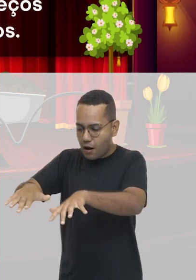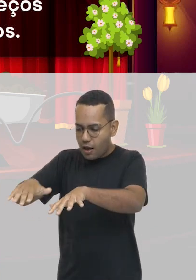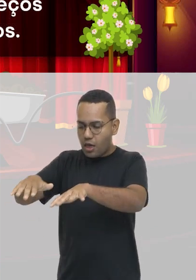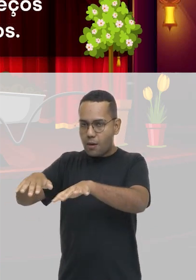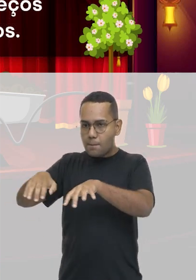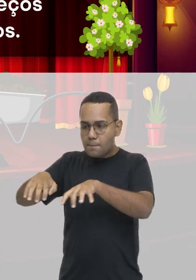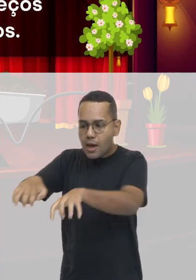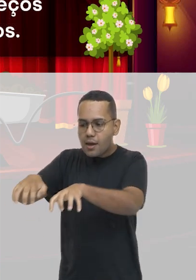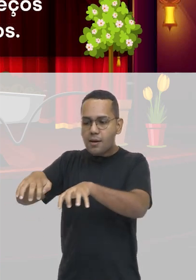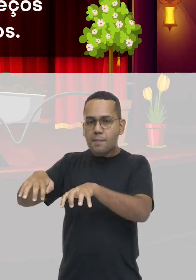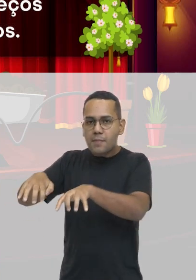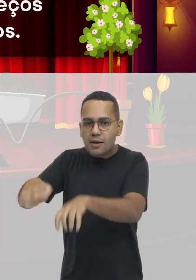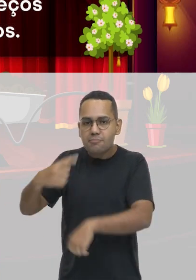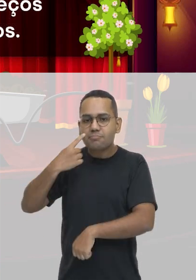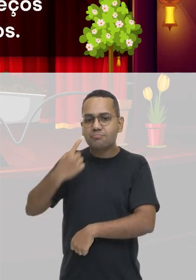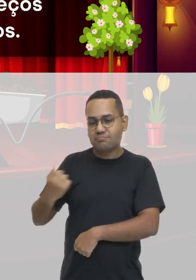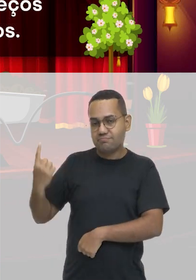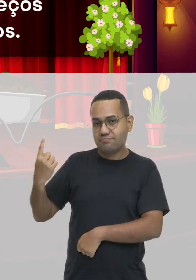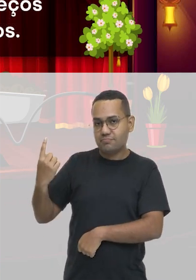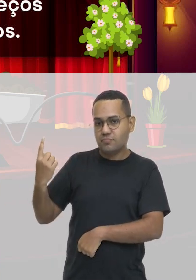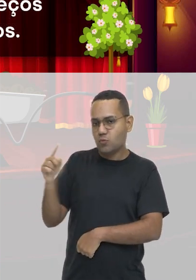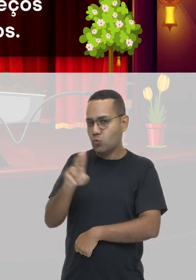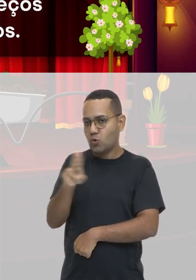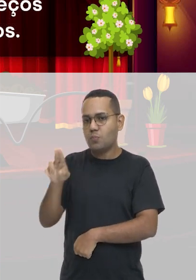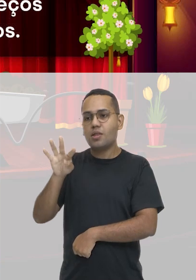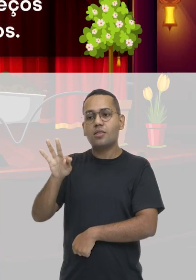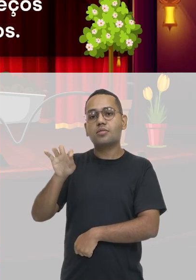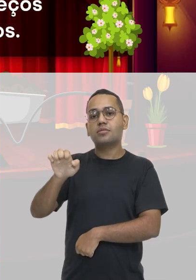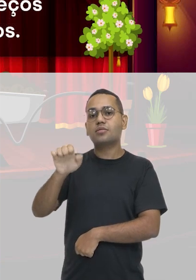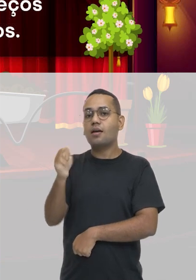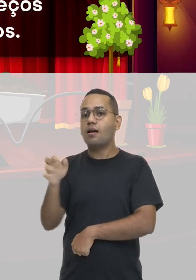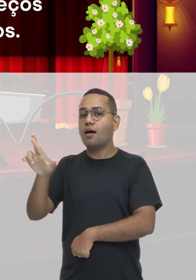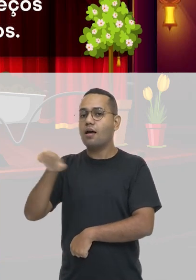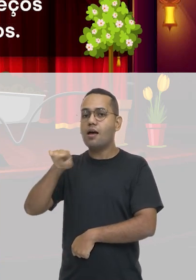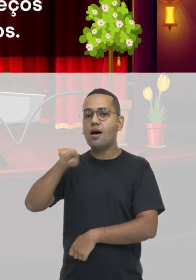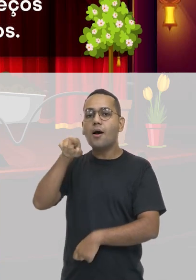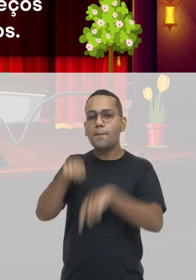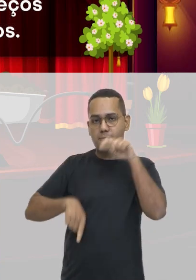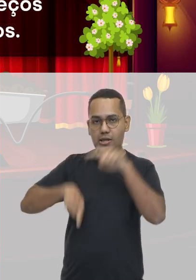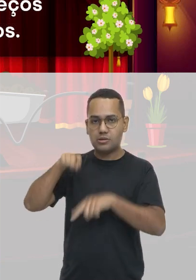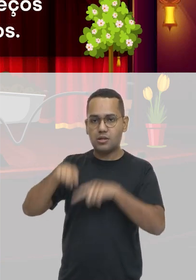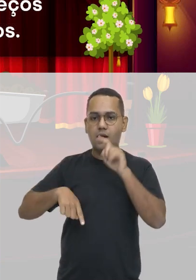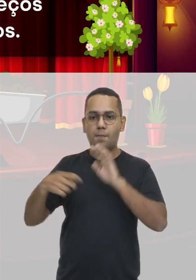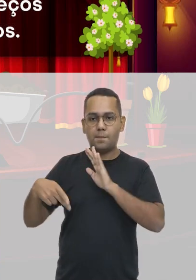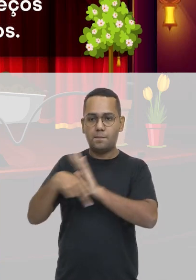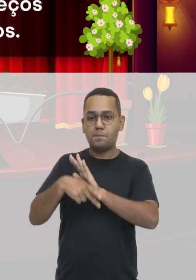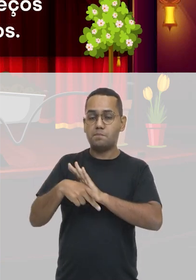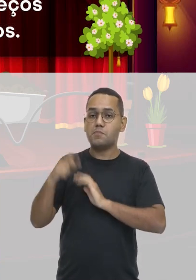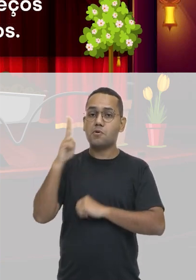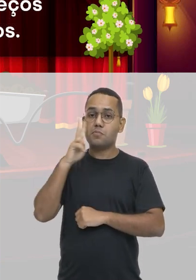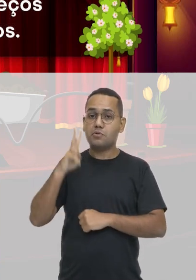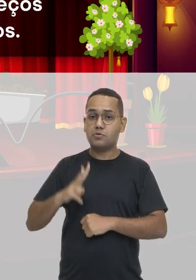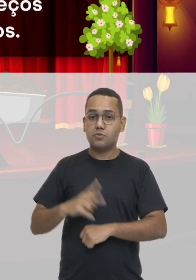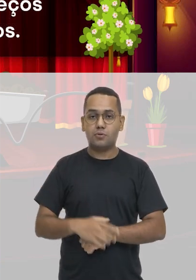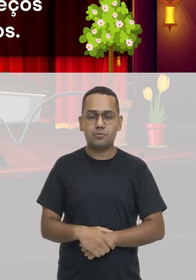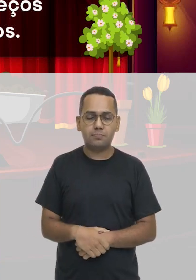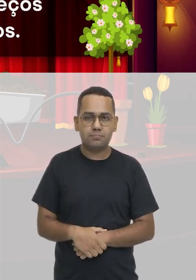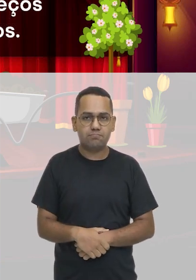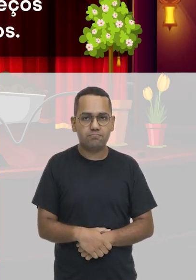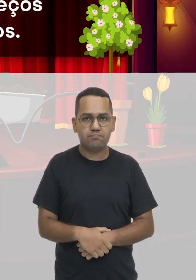aqui nós temos o tear, trouxemos como um adereço que compõe essa história. E